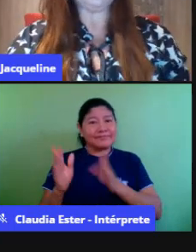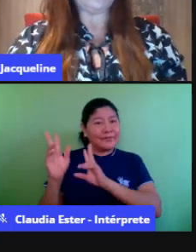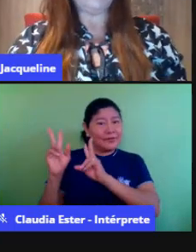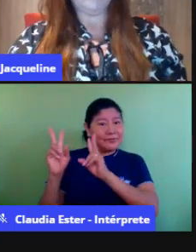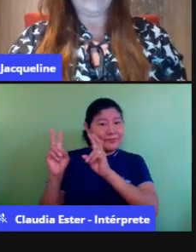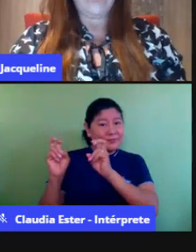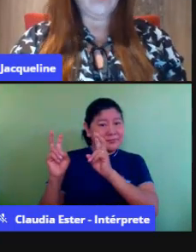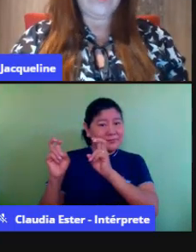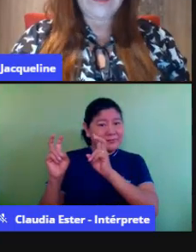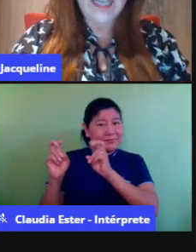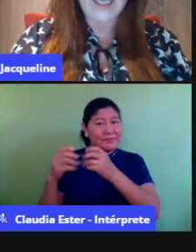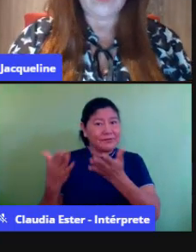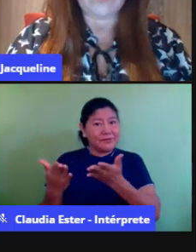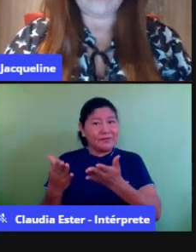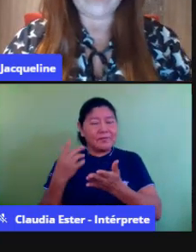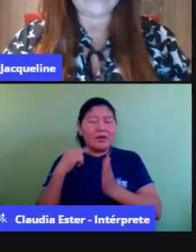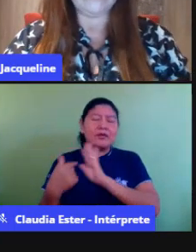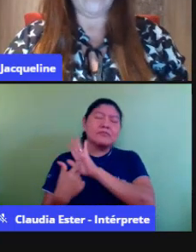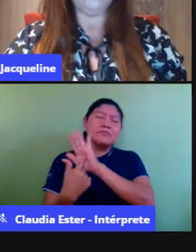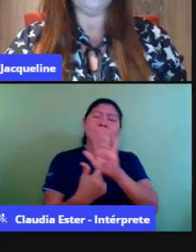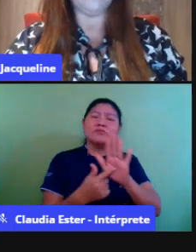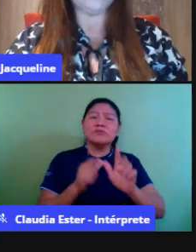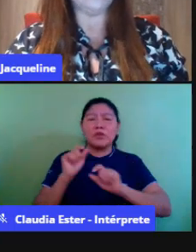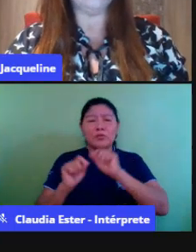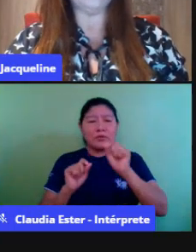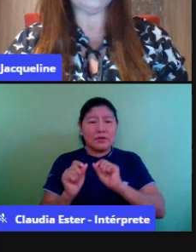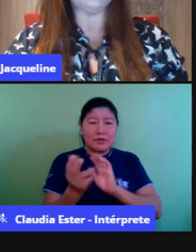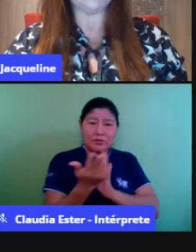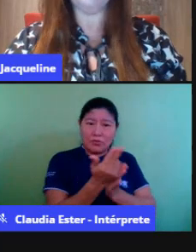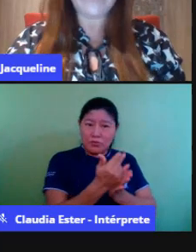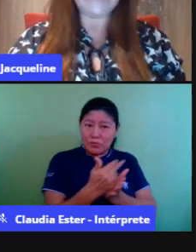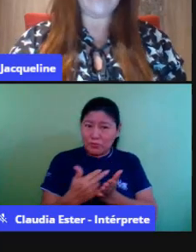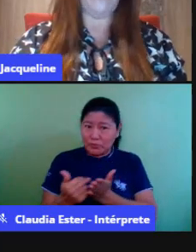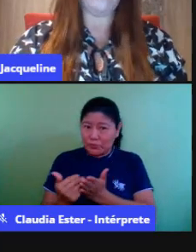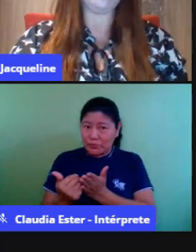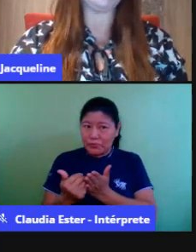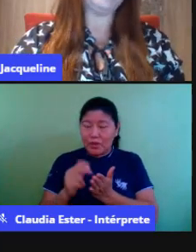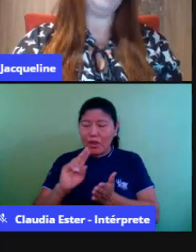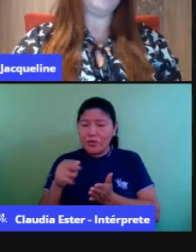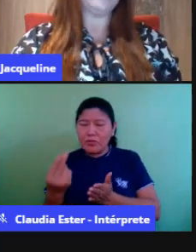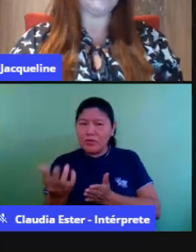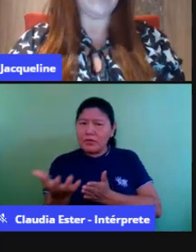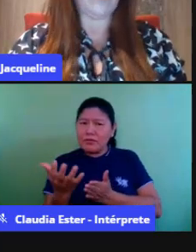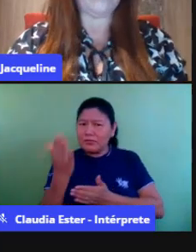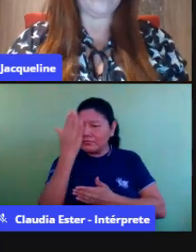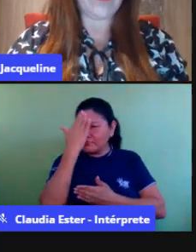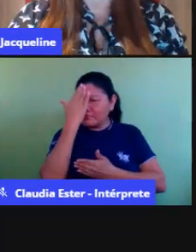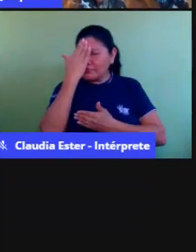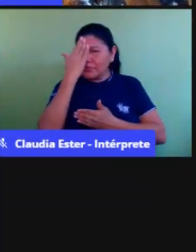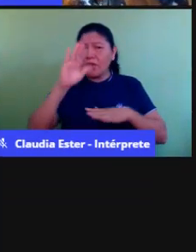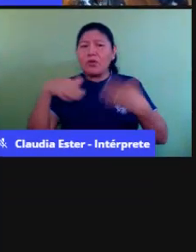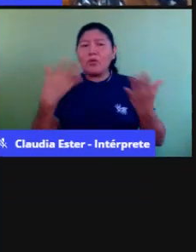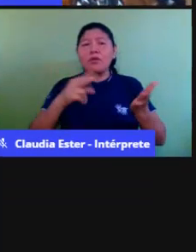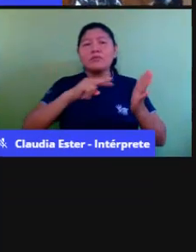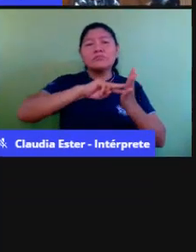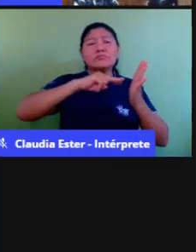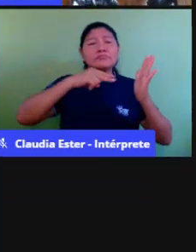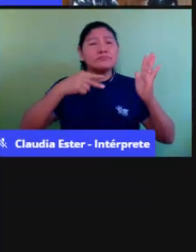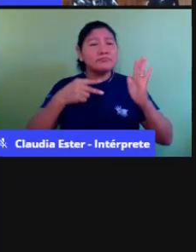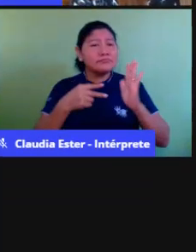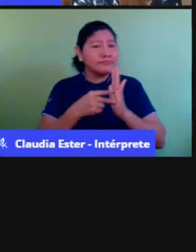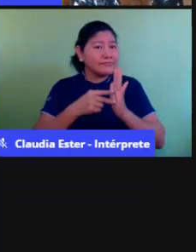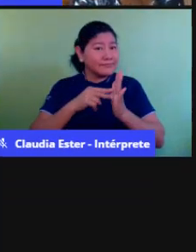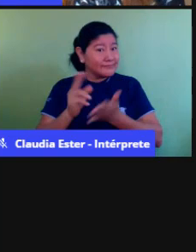Como o nosso tema é o desenho, então nós queremos saber, né, qual é a definição, afinal, do